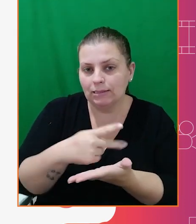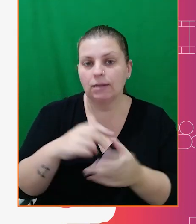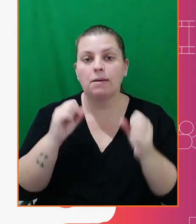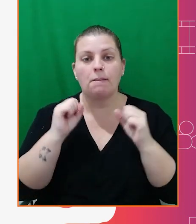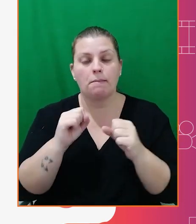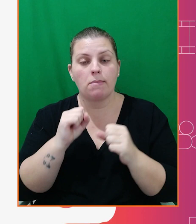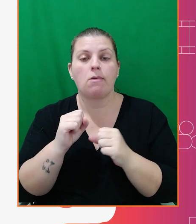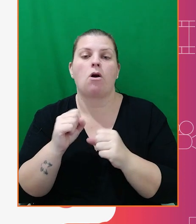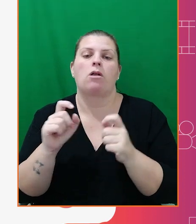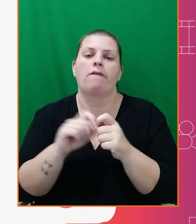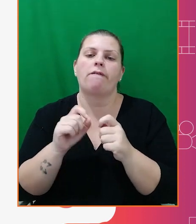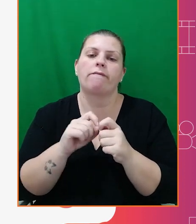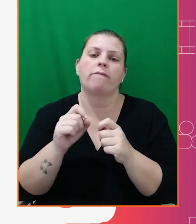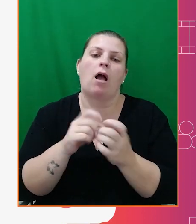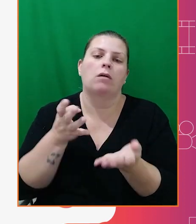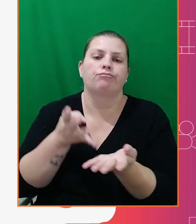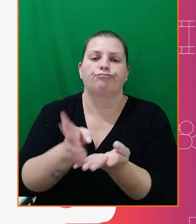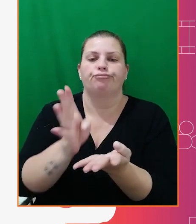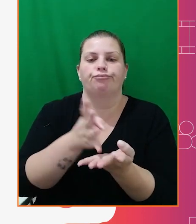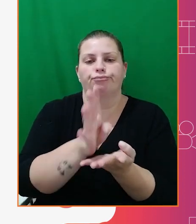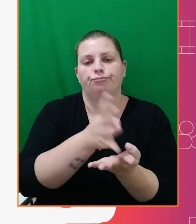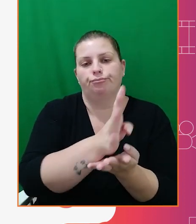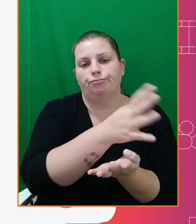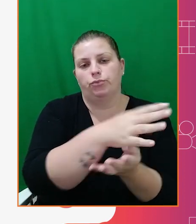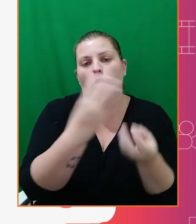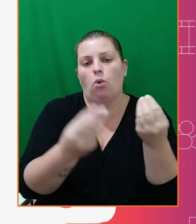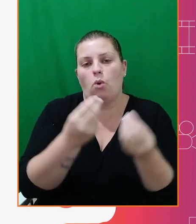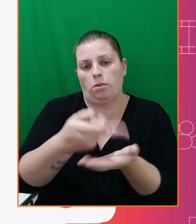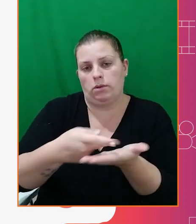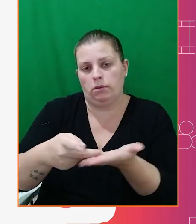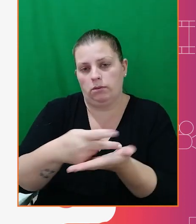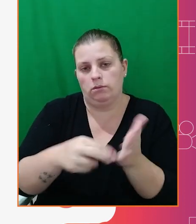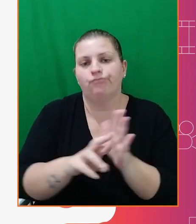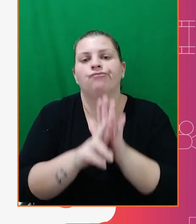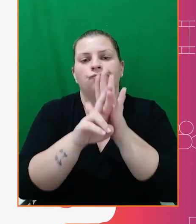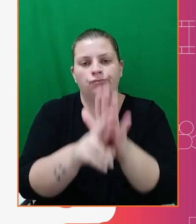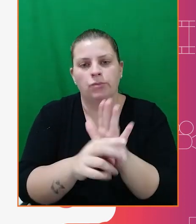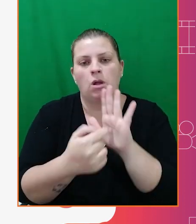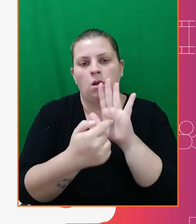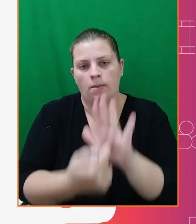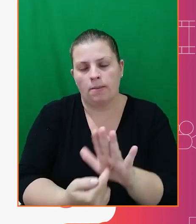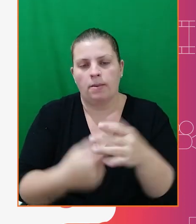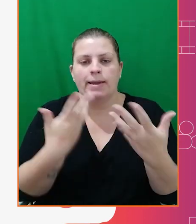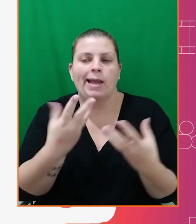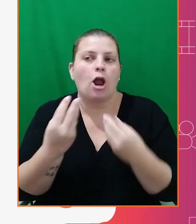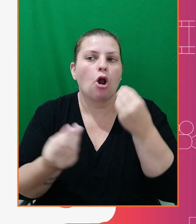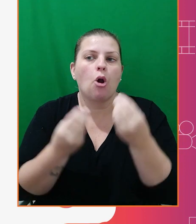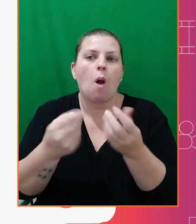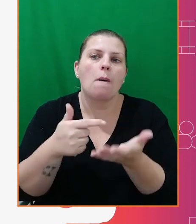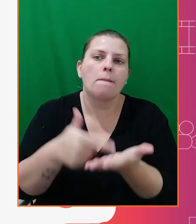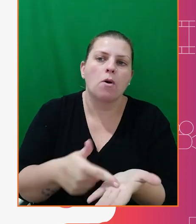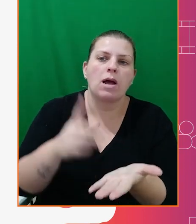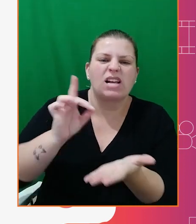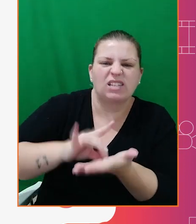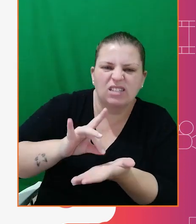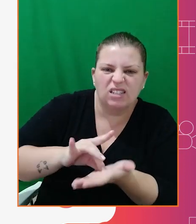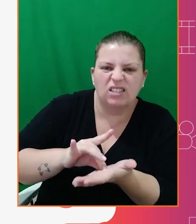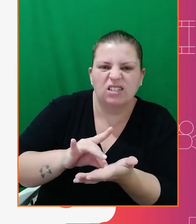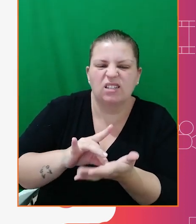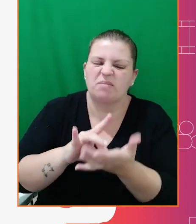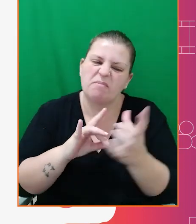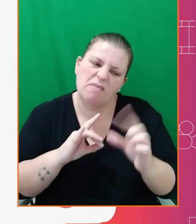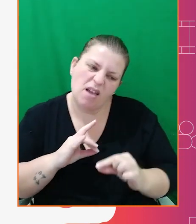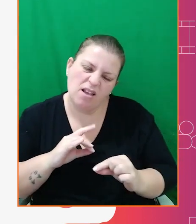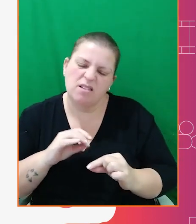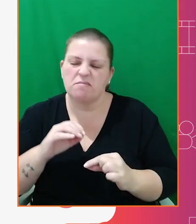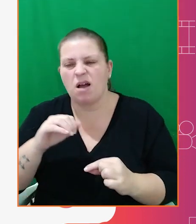diversos caminhos em nossas representações, como apresentar texturas mais ou menos realistas, proporções mais